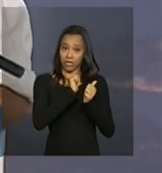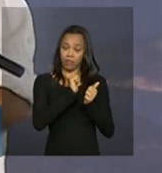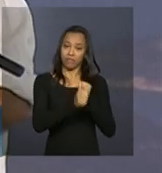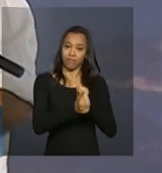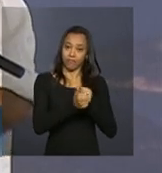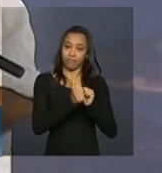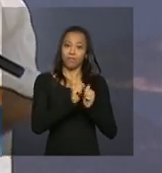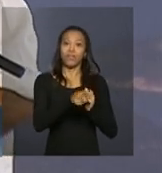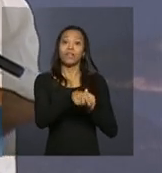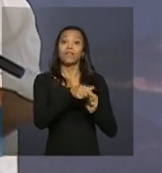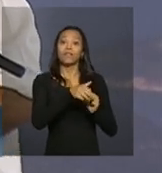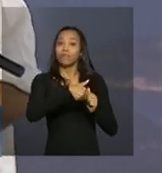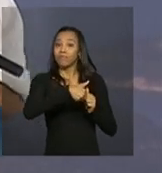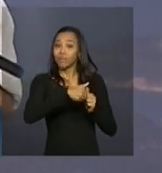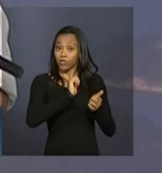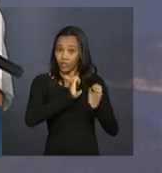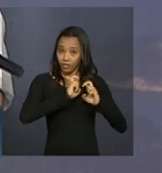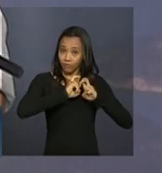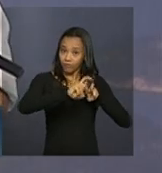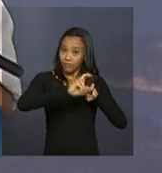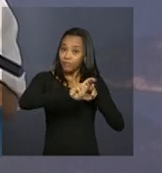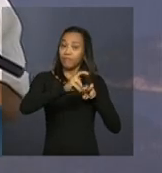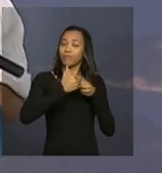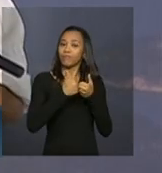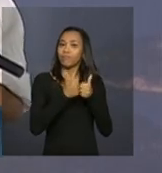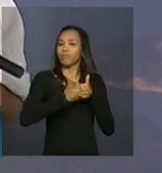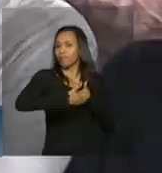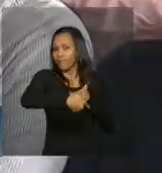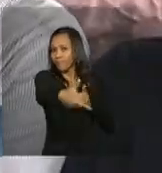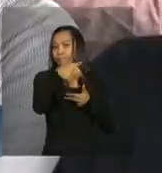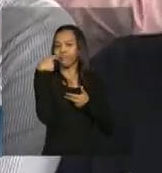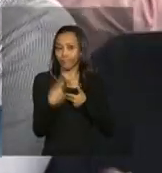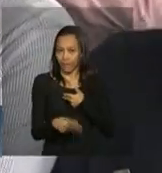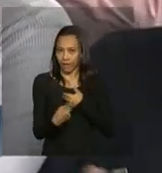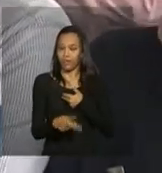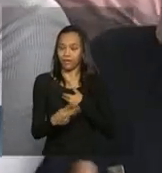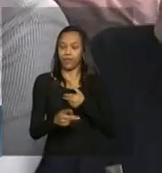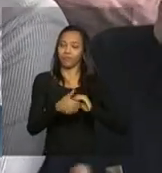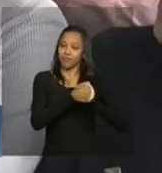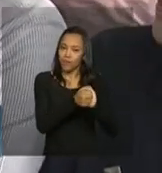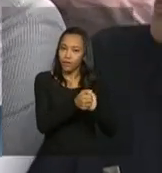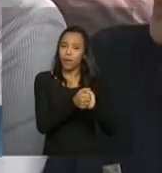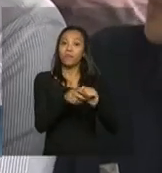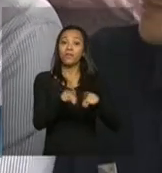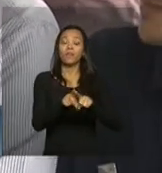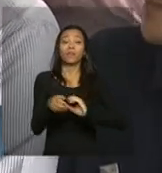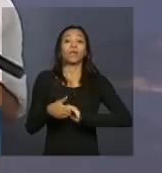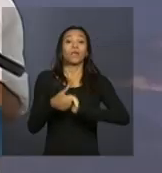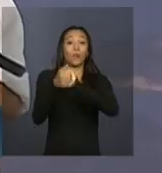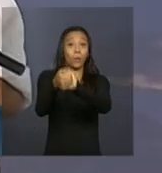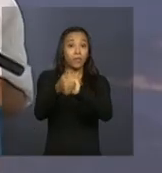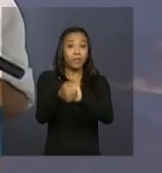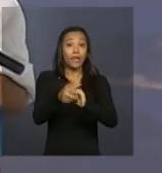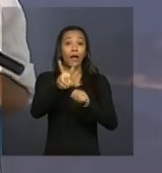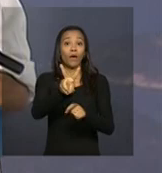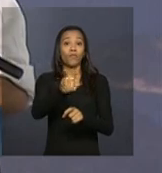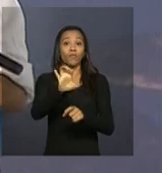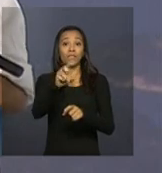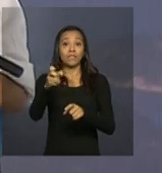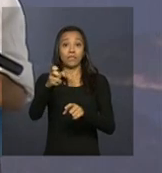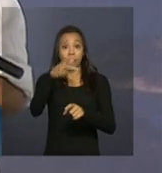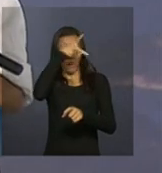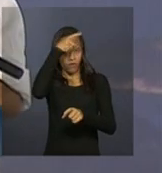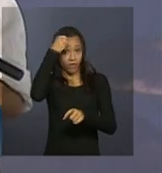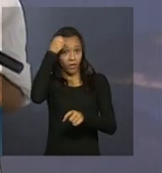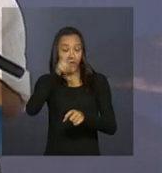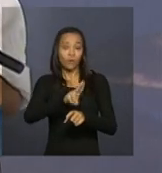o deputado Osório também, ambos secretários de transporte. Queria cumprimentar o vice-prefeito